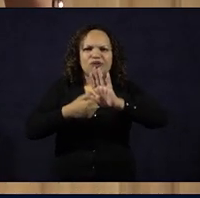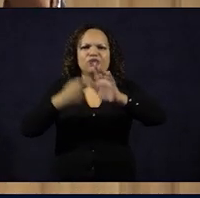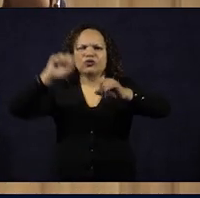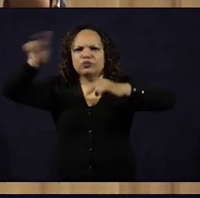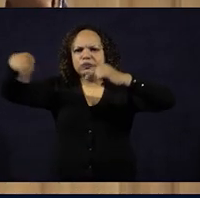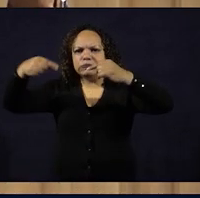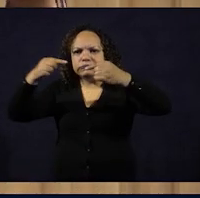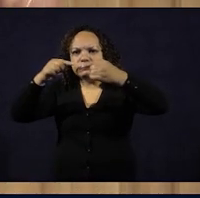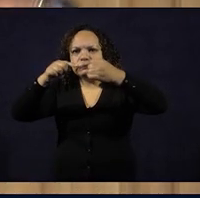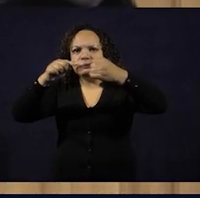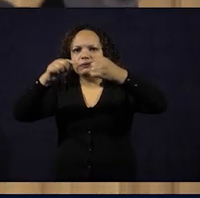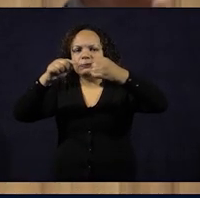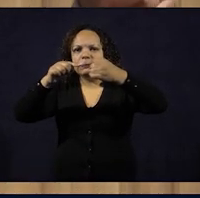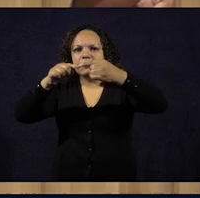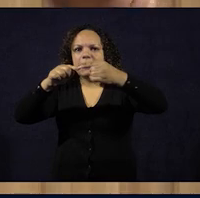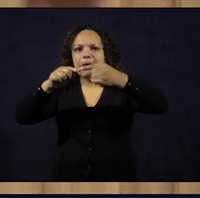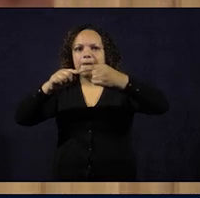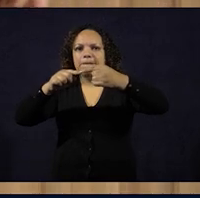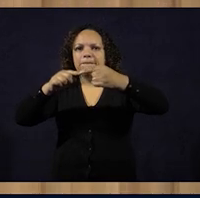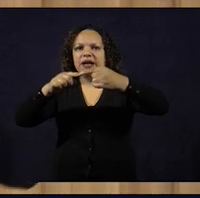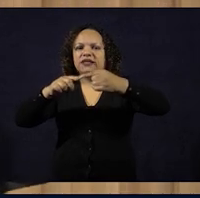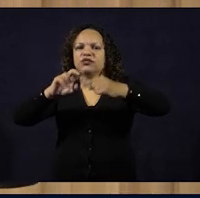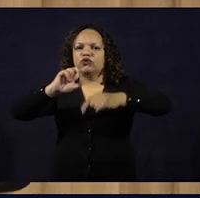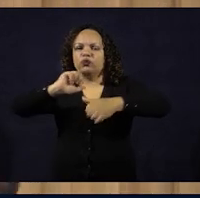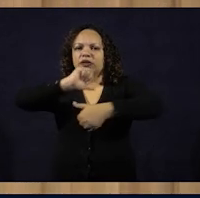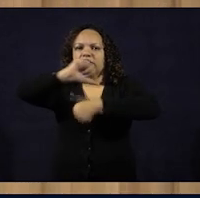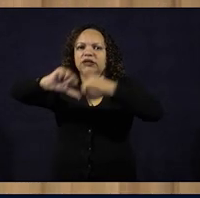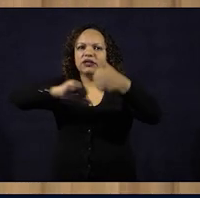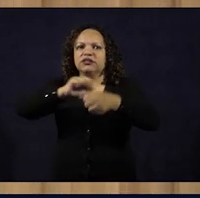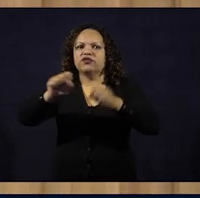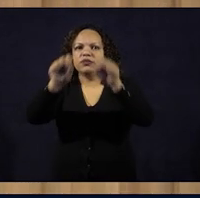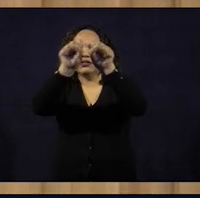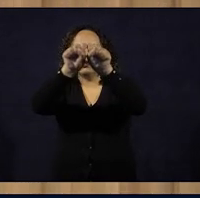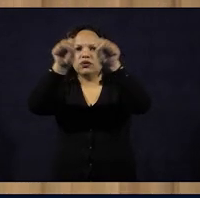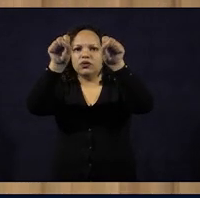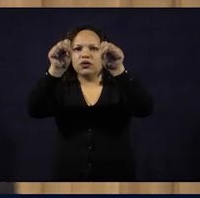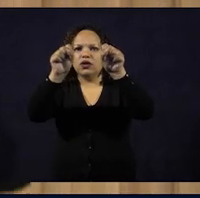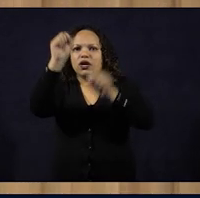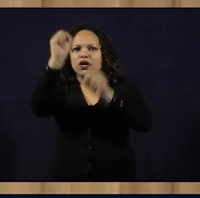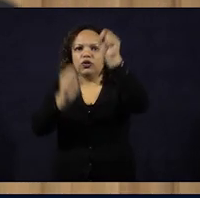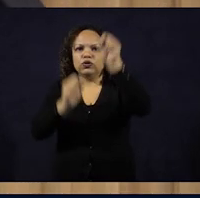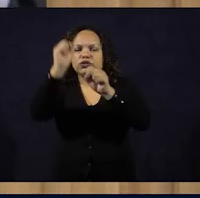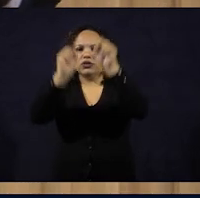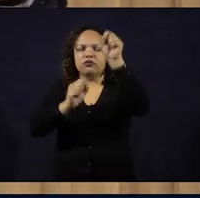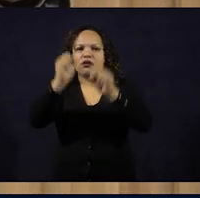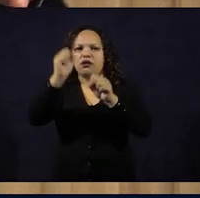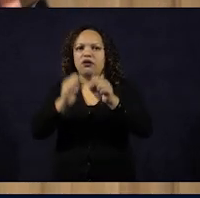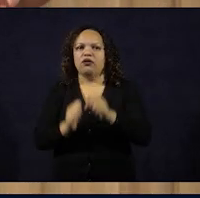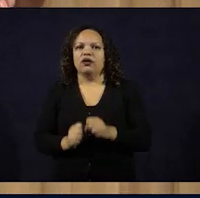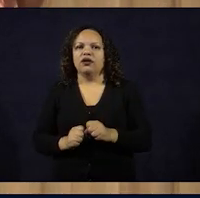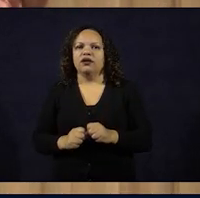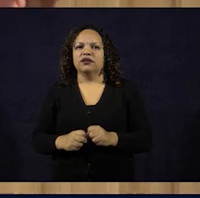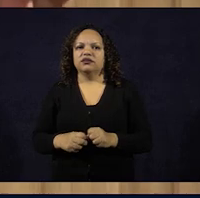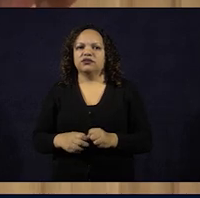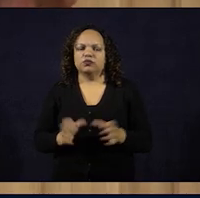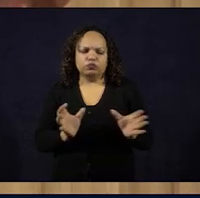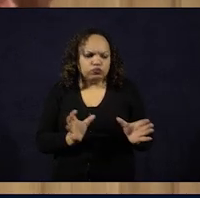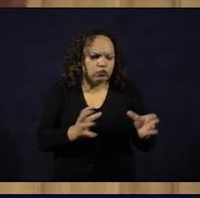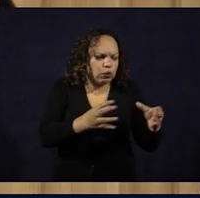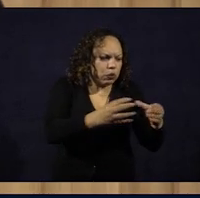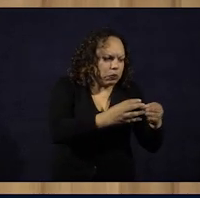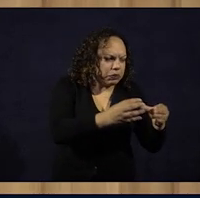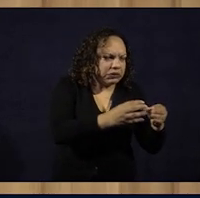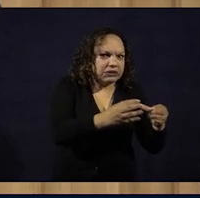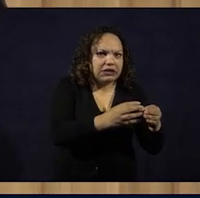foi a revolução industrial e é muito mais rápida e os pequenos vão ficar para trás assim então aquelas comunidades